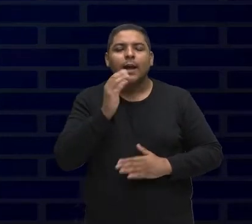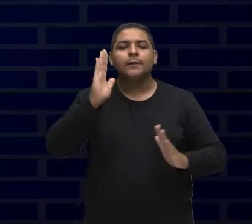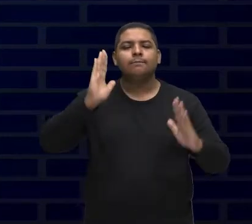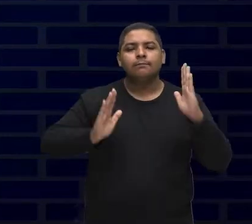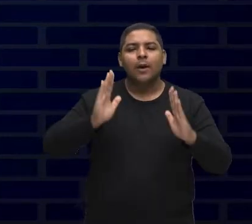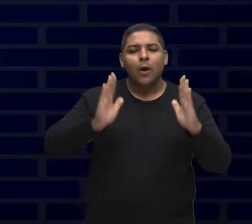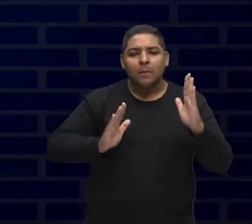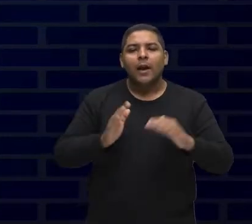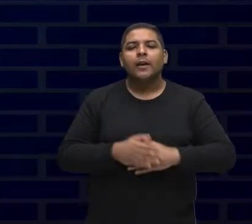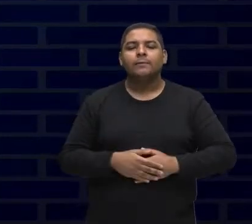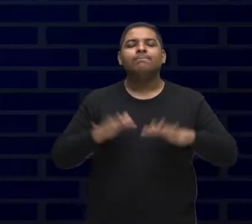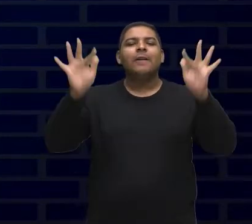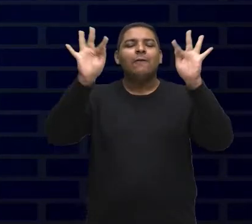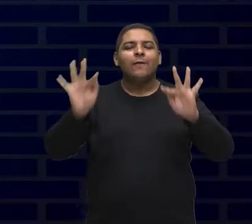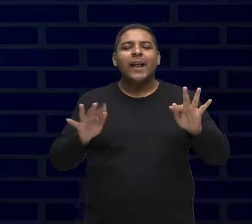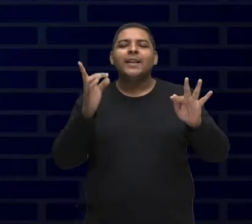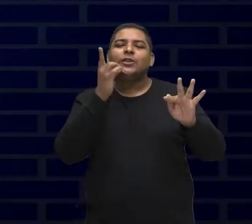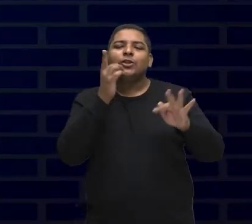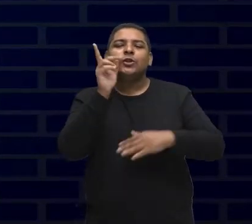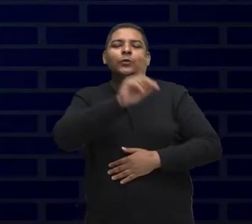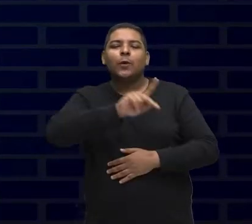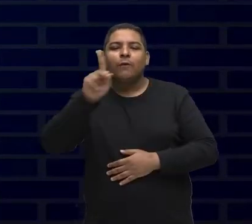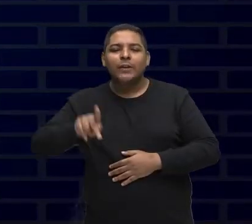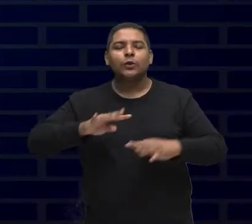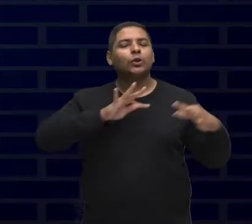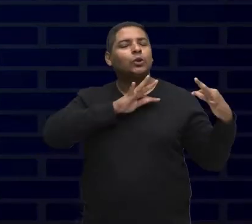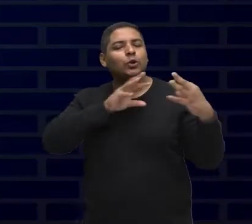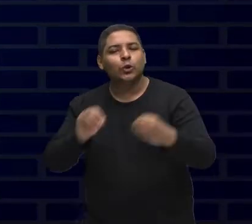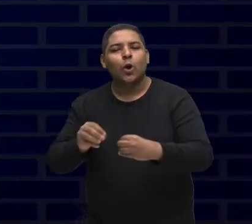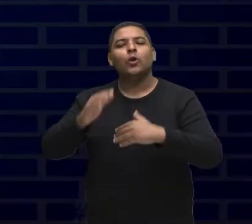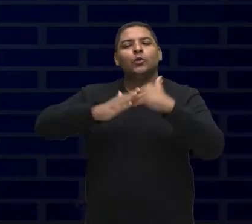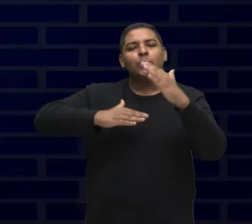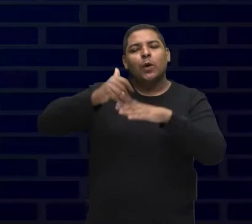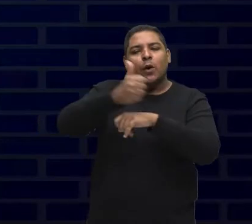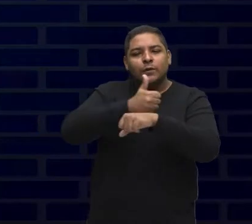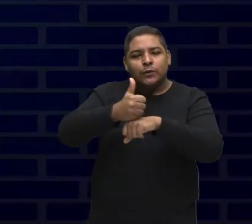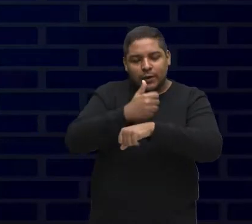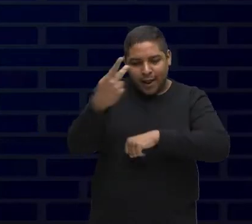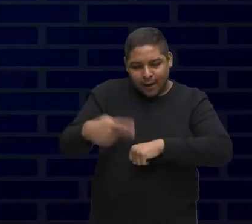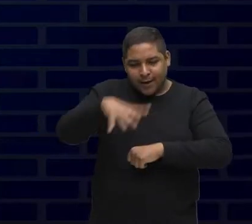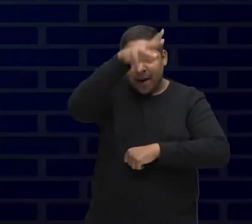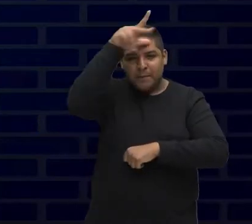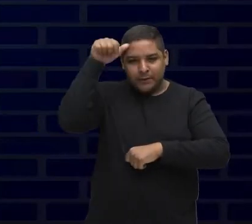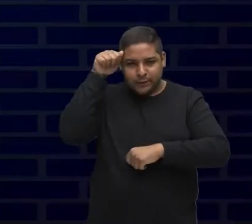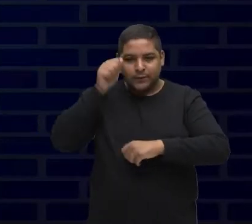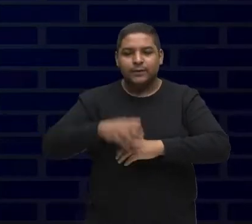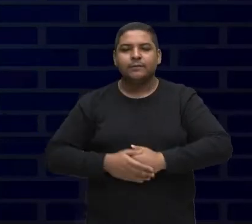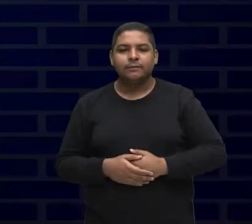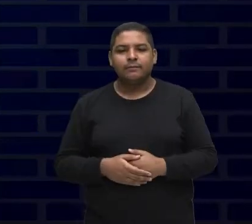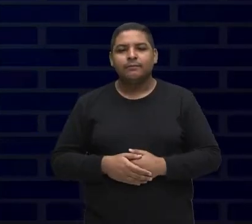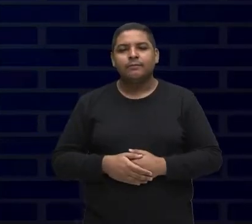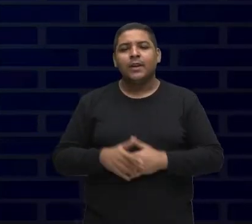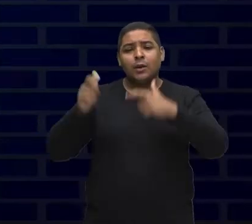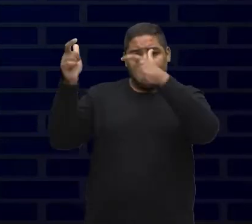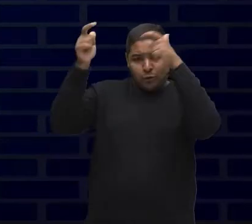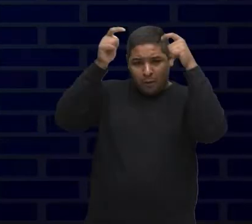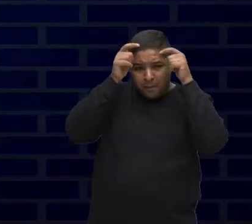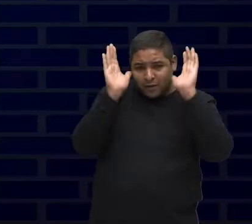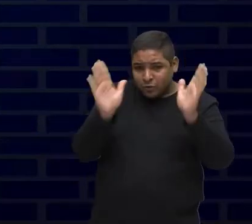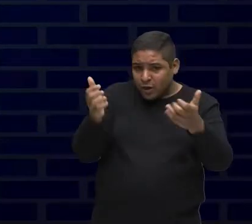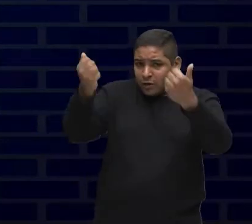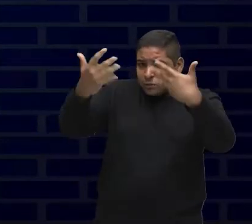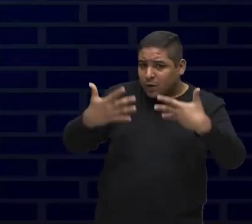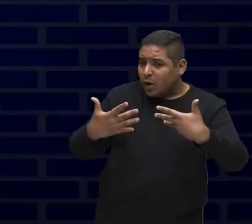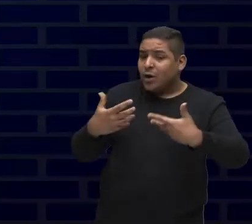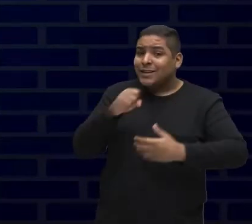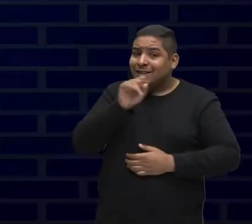gostaria de desejar um feliz Dia dos Professores para todos os profissionais da educação do estado do Amazonas. Como disse o imperador Dom Pedro II,